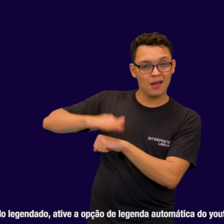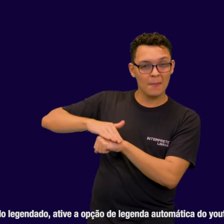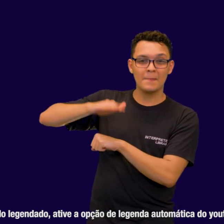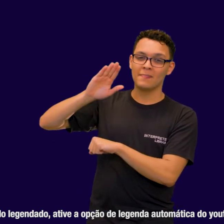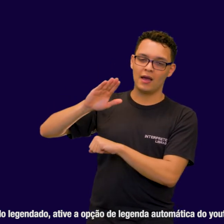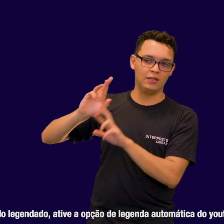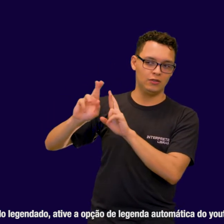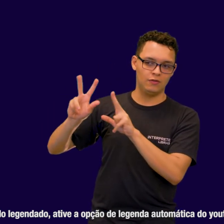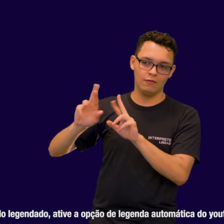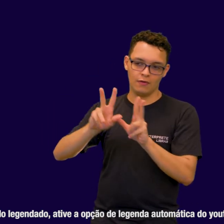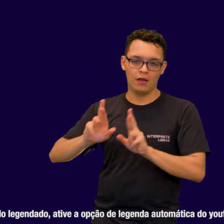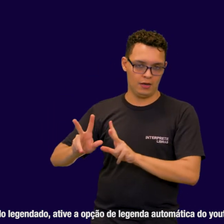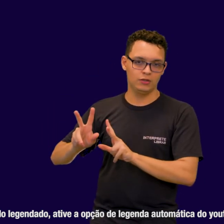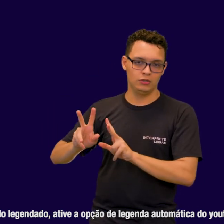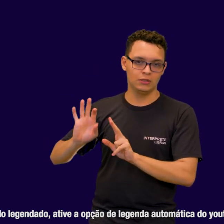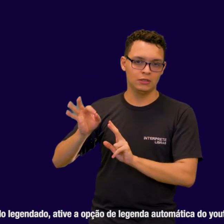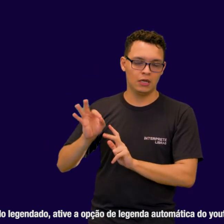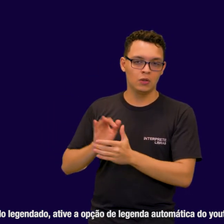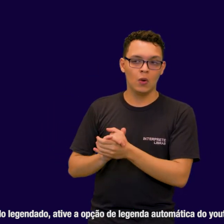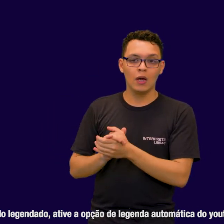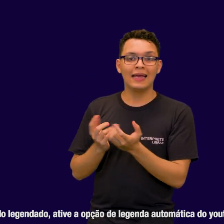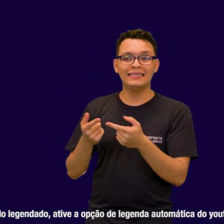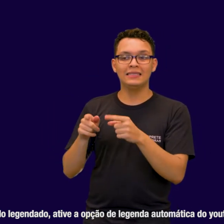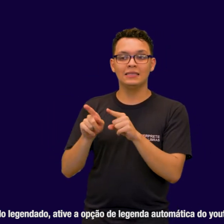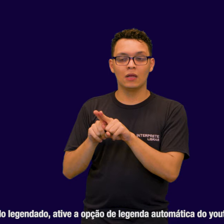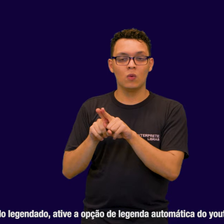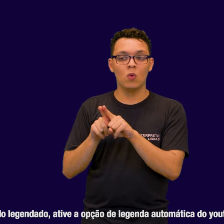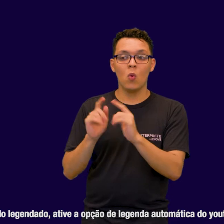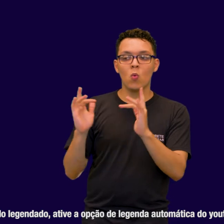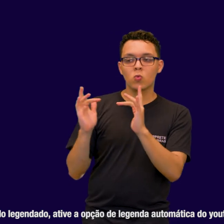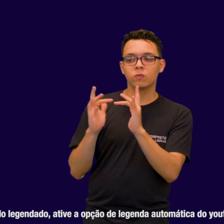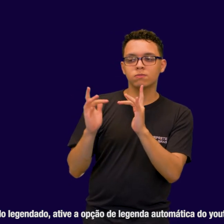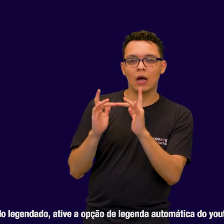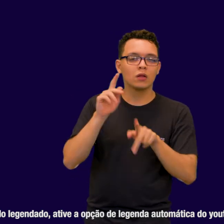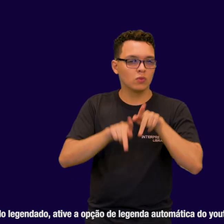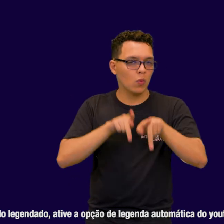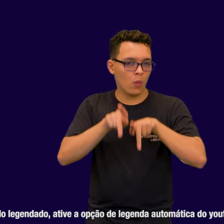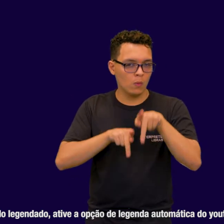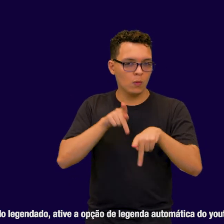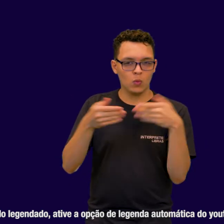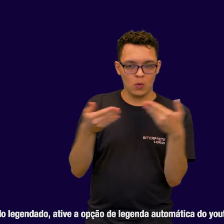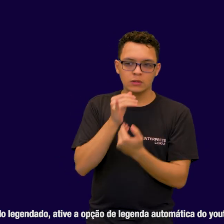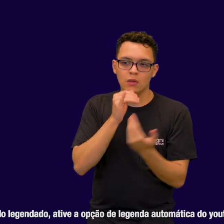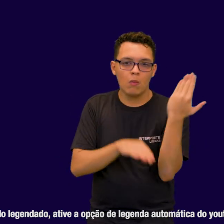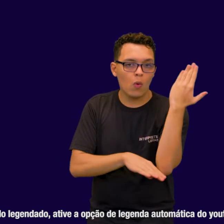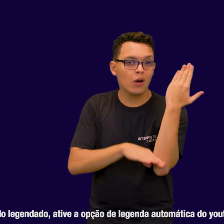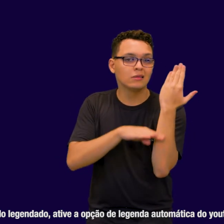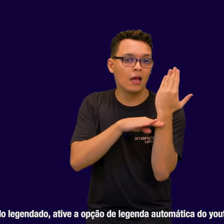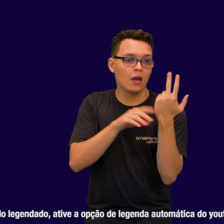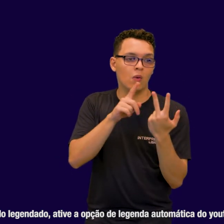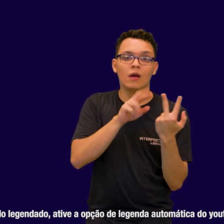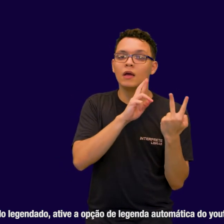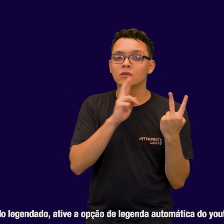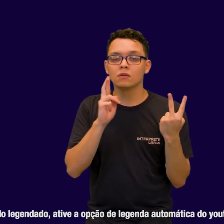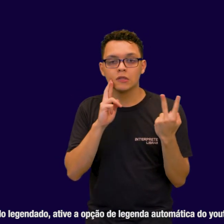os estabelecimentos de venda, né, de contato com o público, vão precisar ter um profissional que saiba escolher